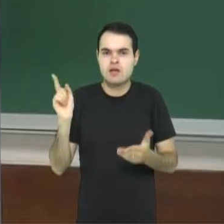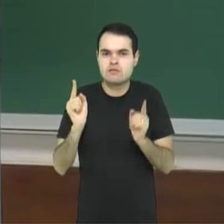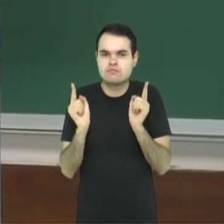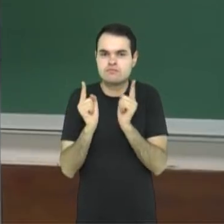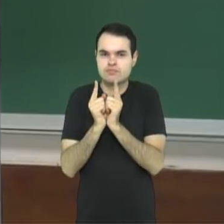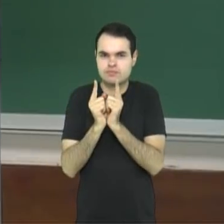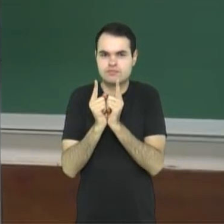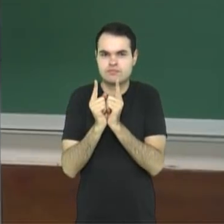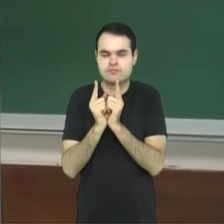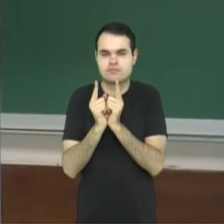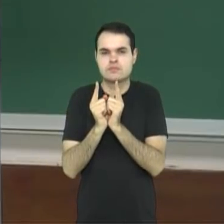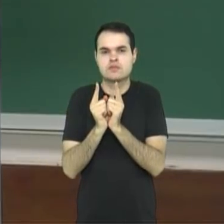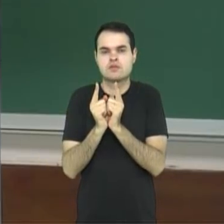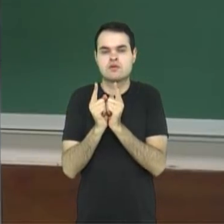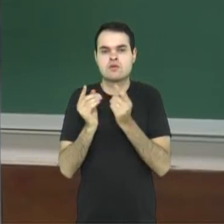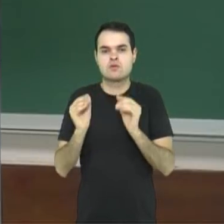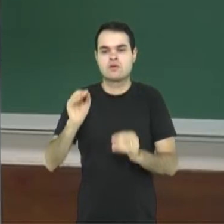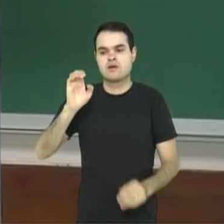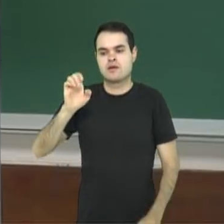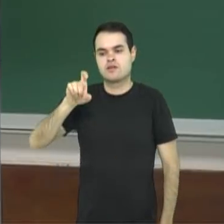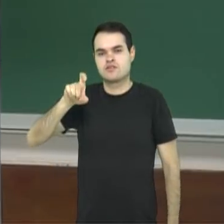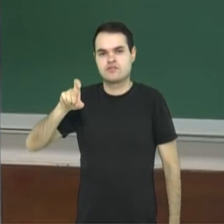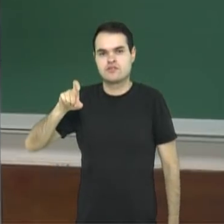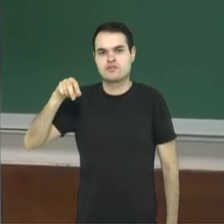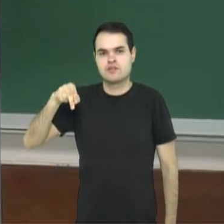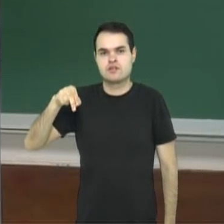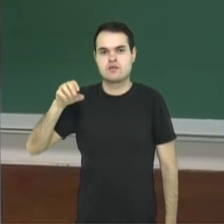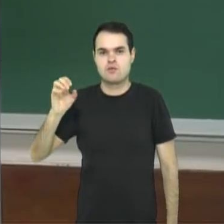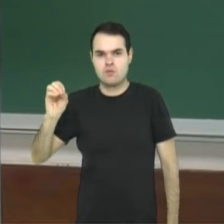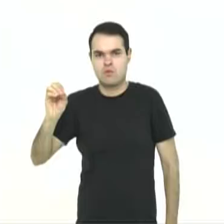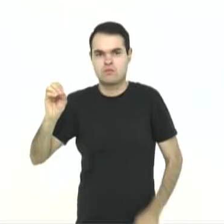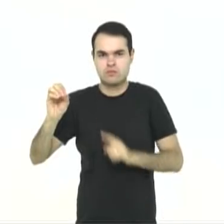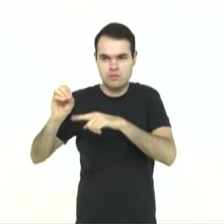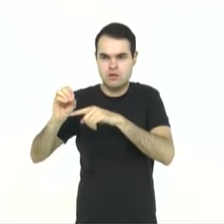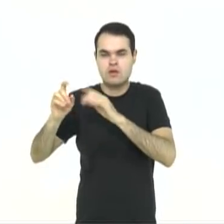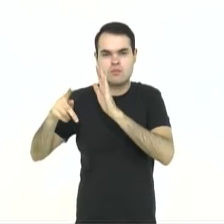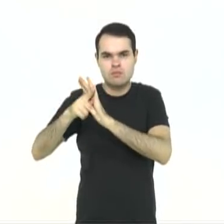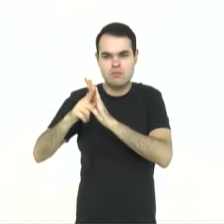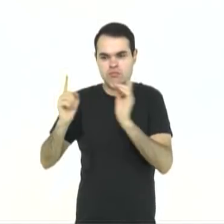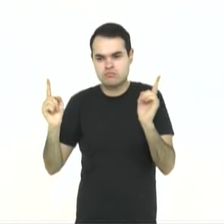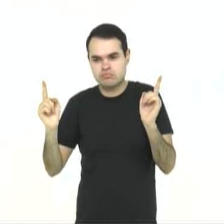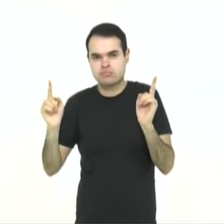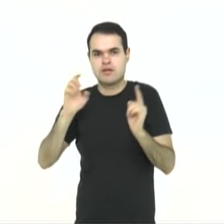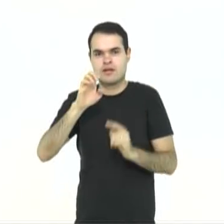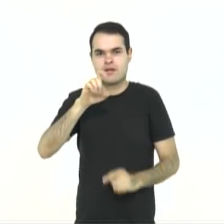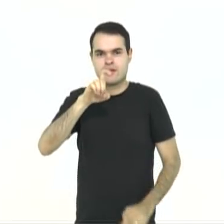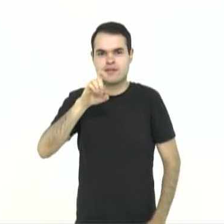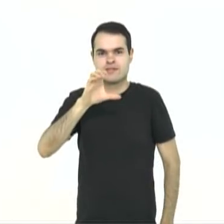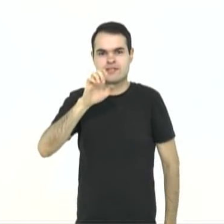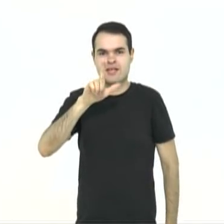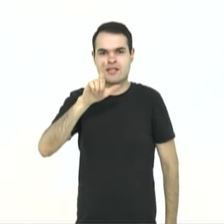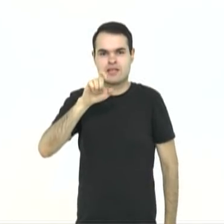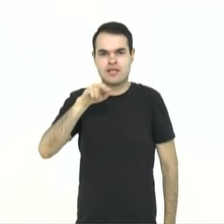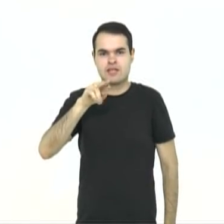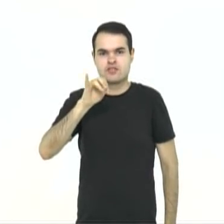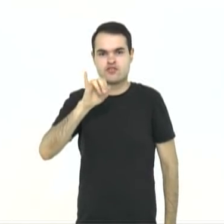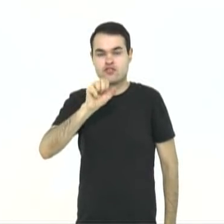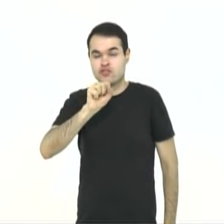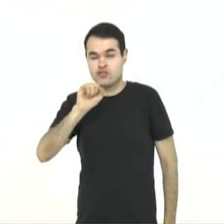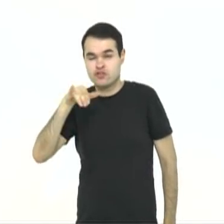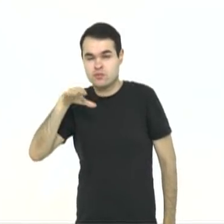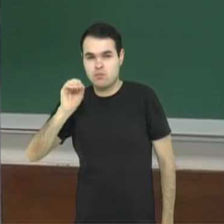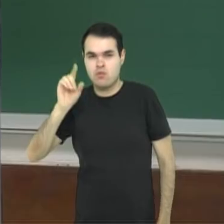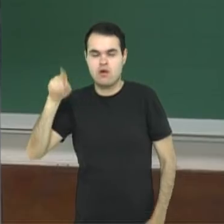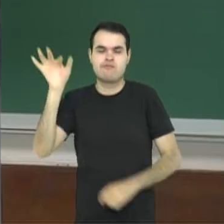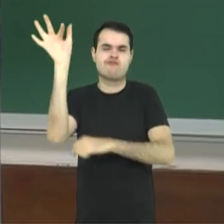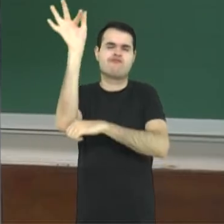abreviada. Então foi colocado EXMO ponto, né, a abreviatura de excelentíssimo. É uma maneira extremamente